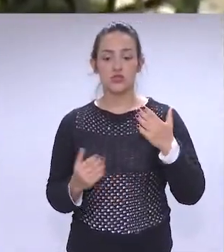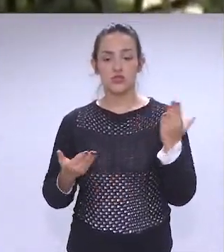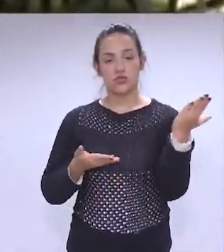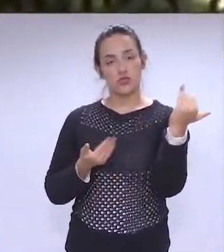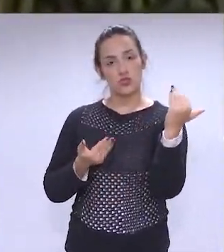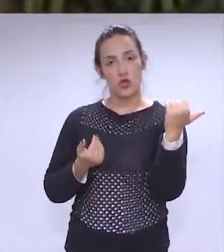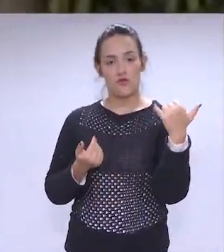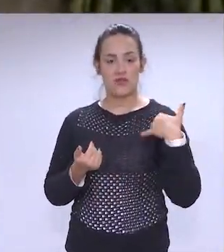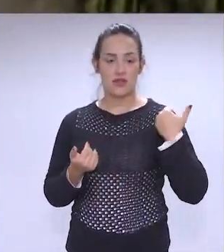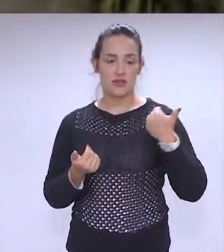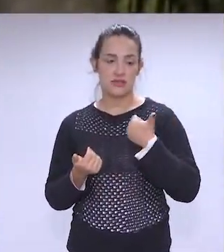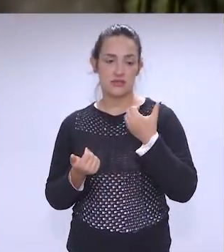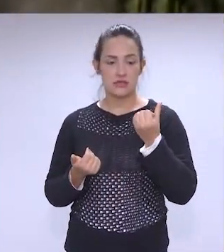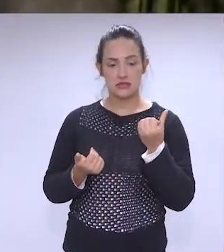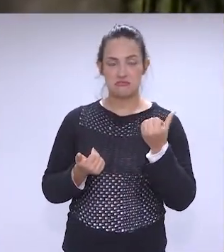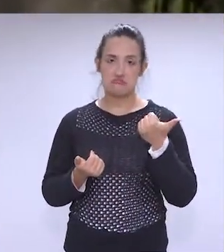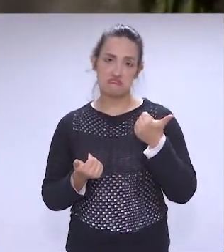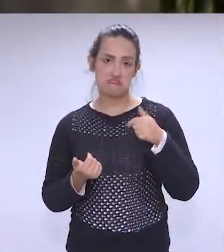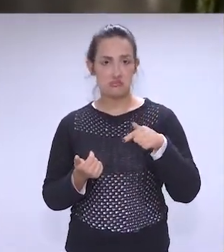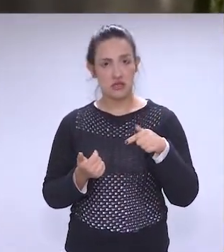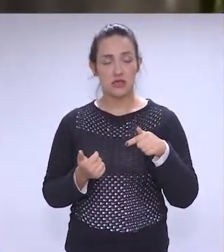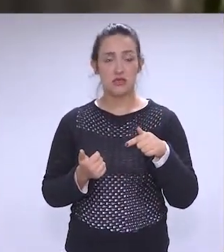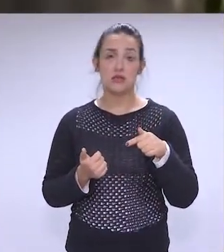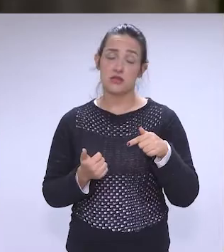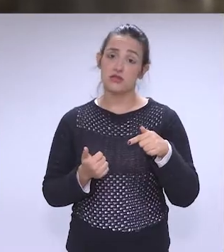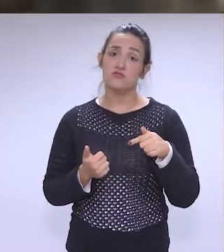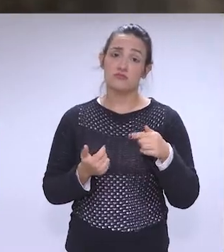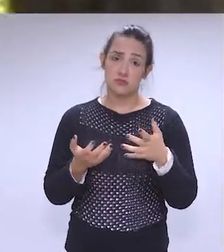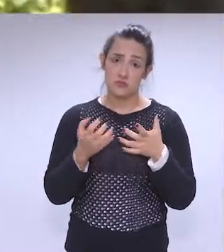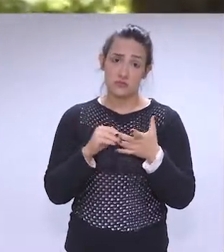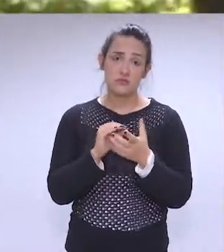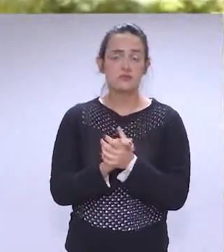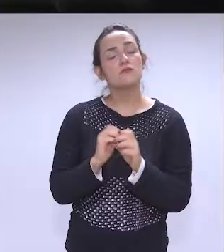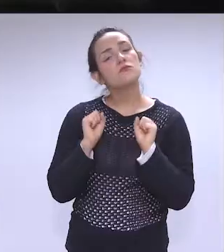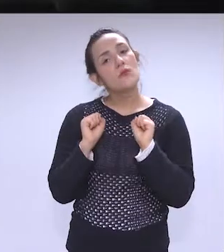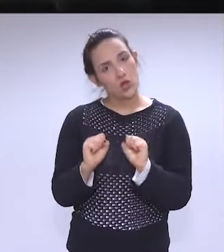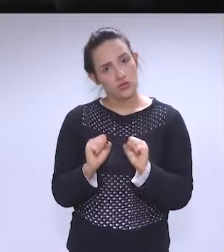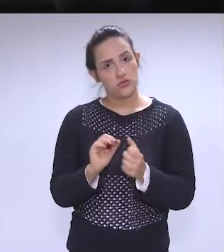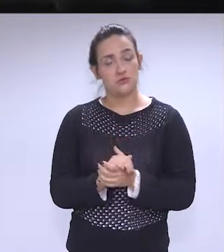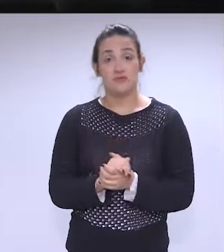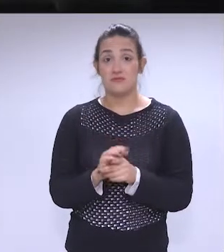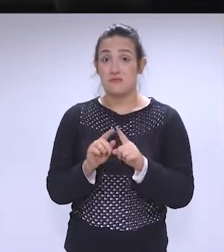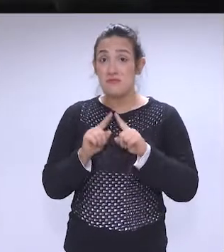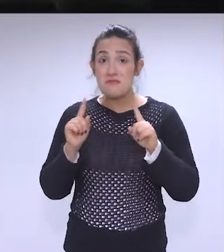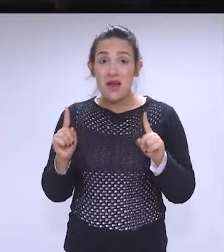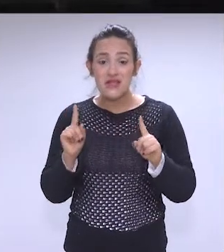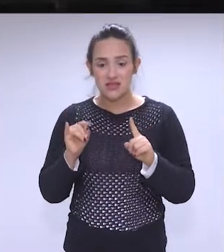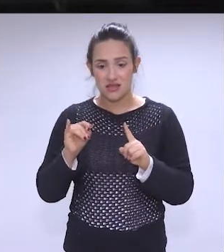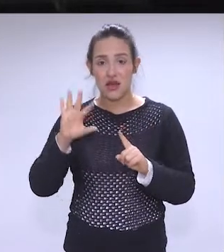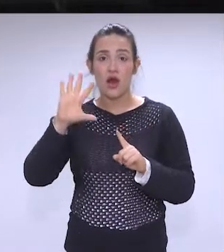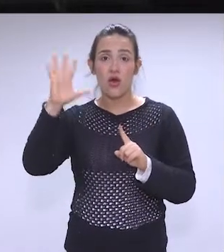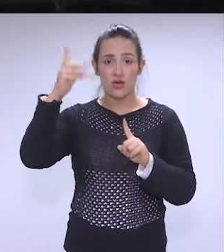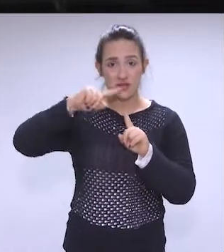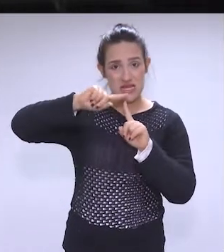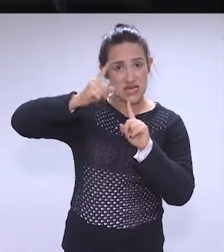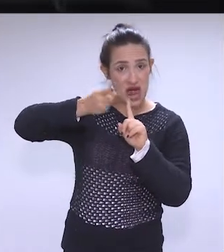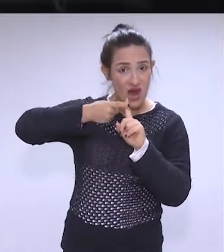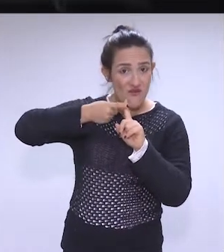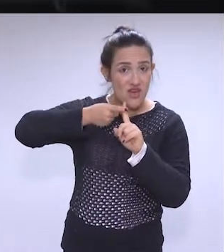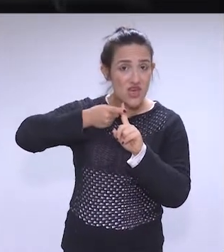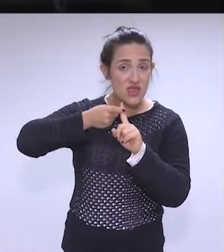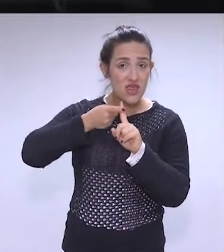18 anos e, com autorização dos pais, poderá contrair um matrimônio. Mas com relação à gravidez e